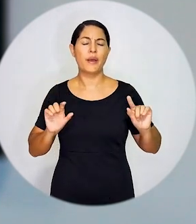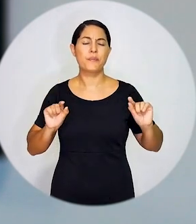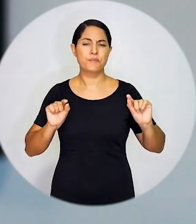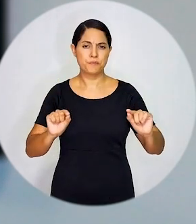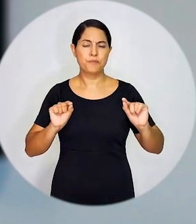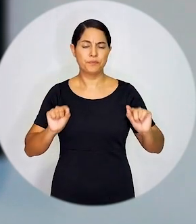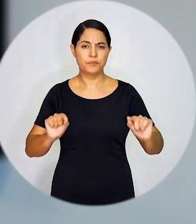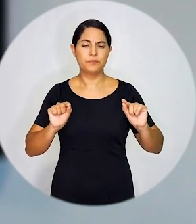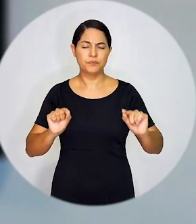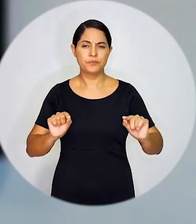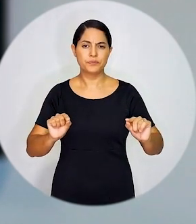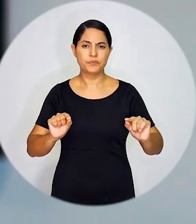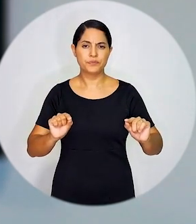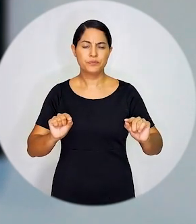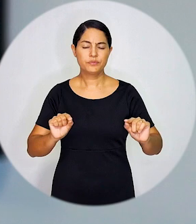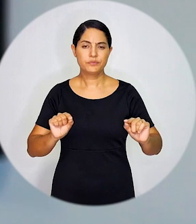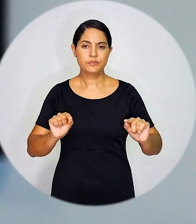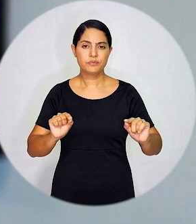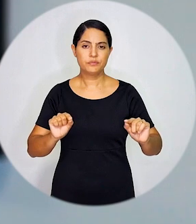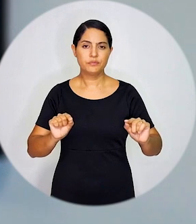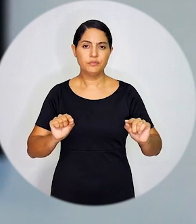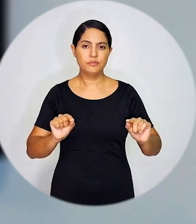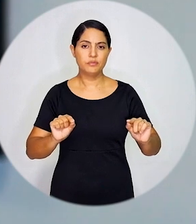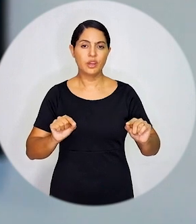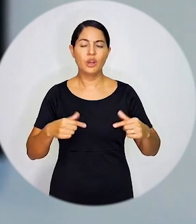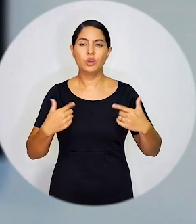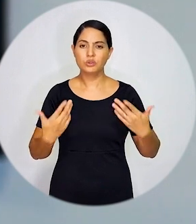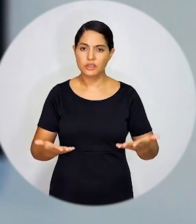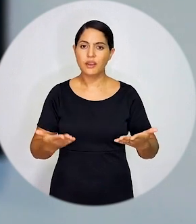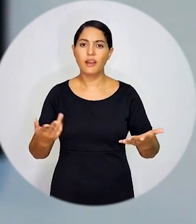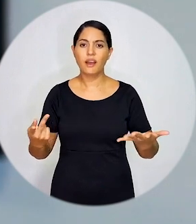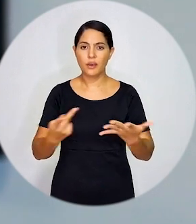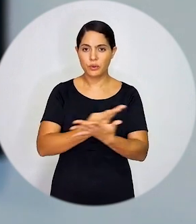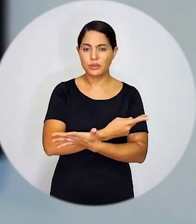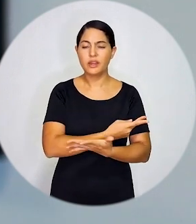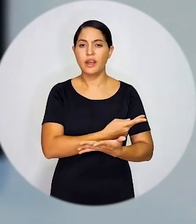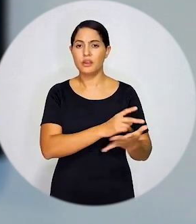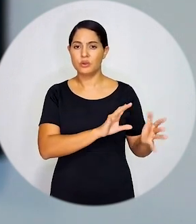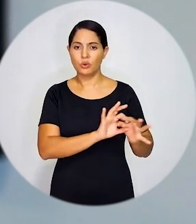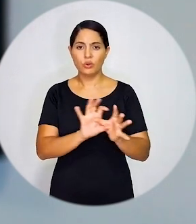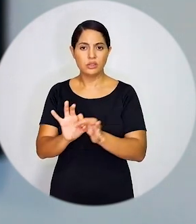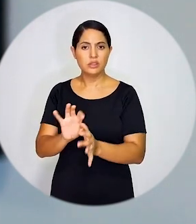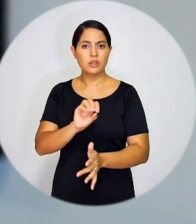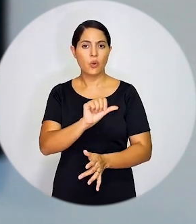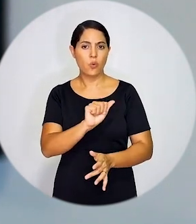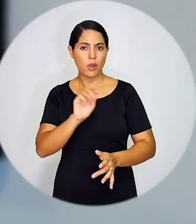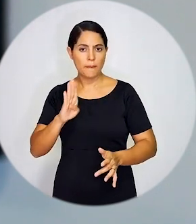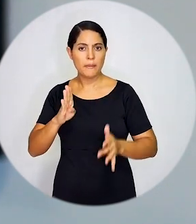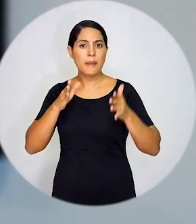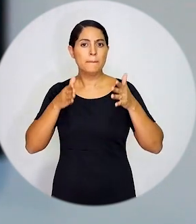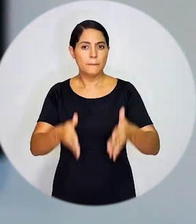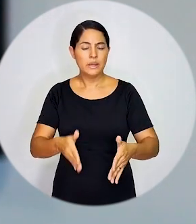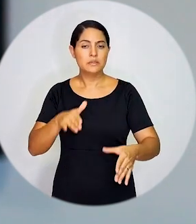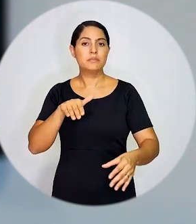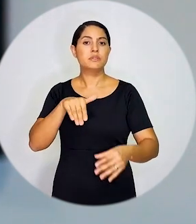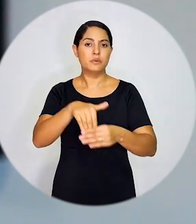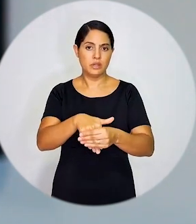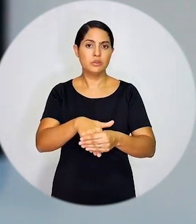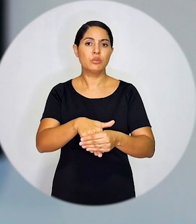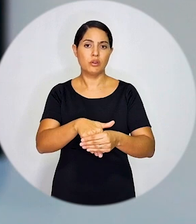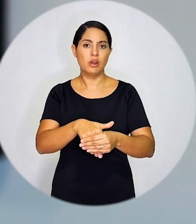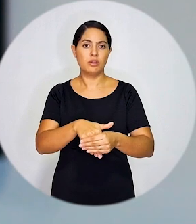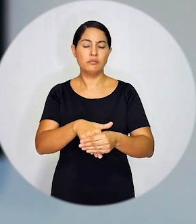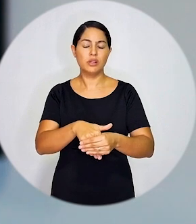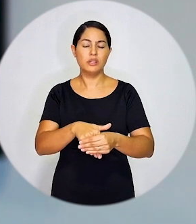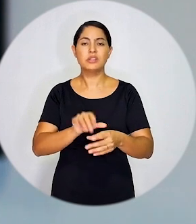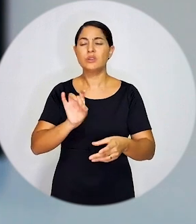um pouco mais das circunstâncias que inserem a ordem no processo eleitoral, não só a